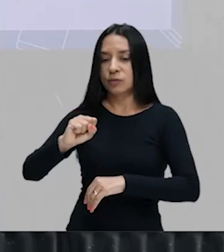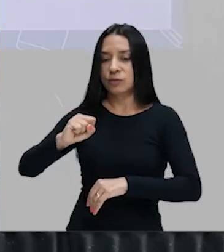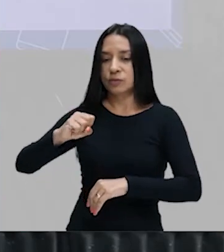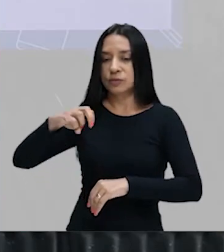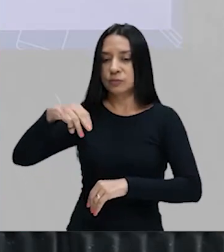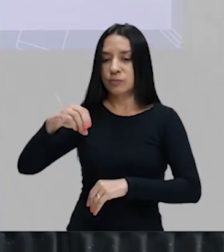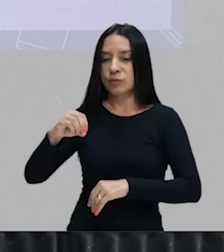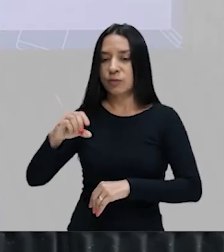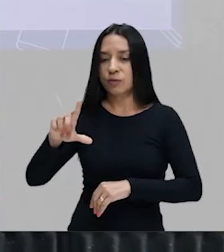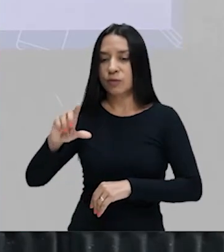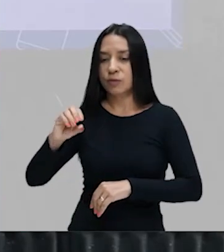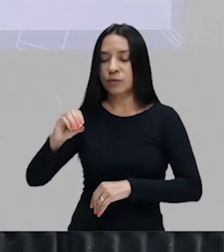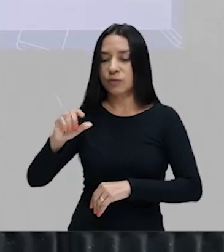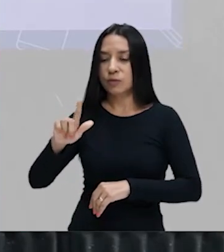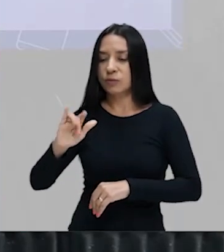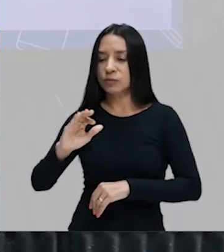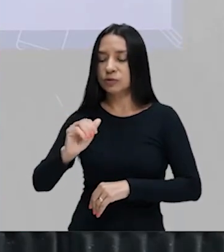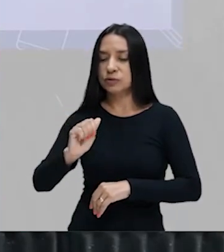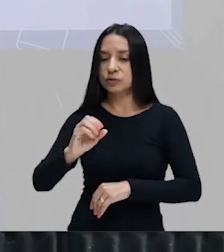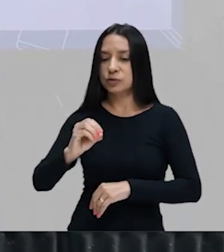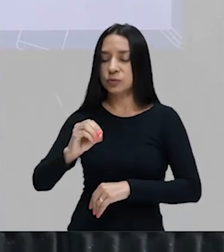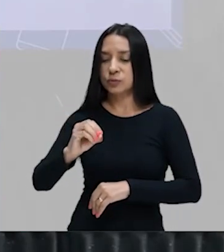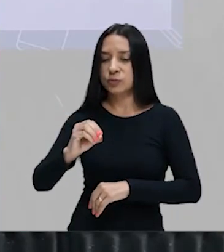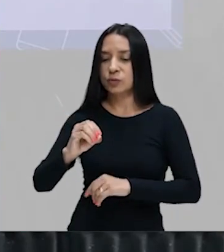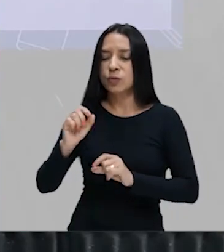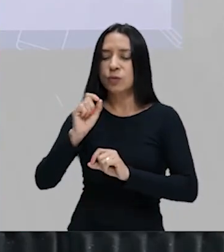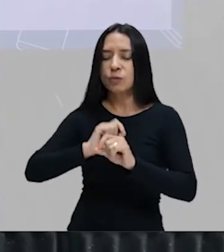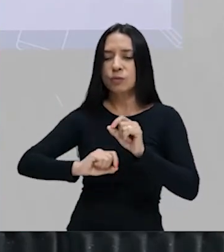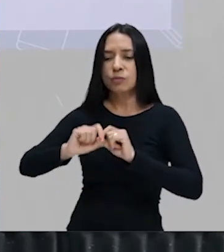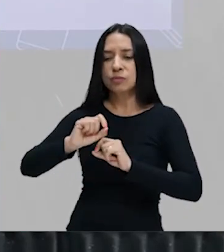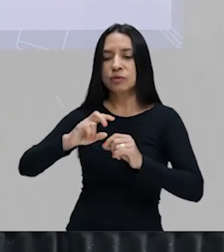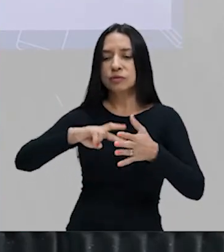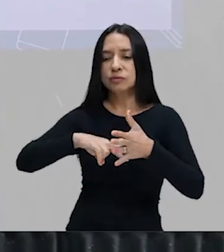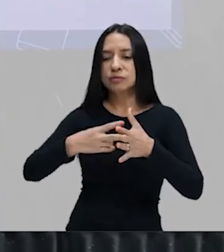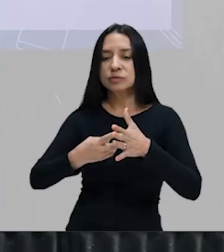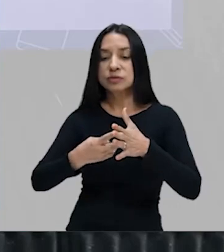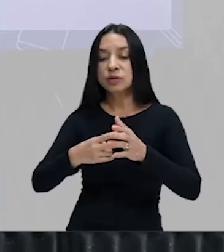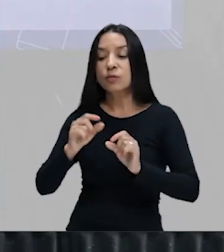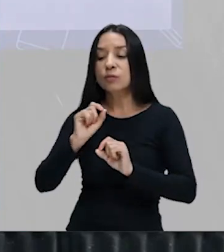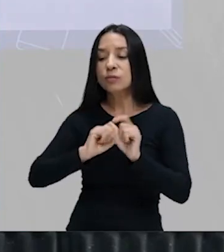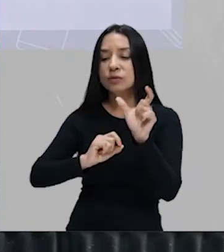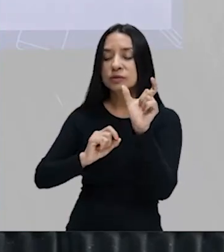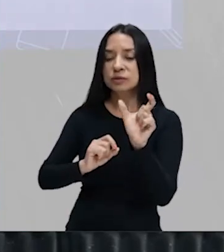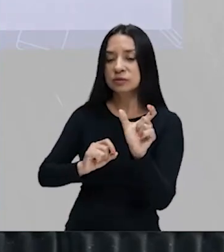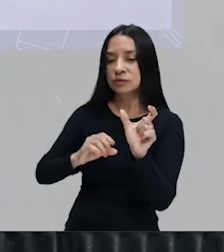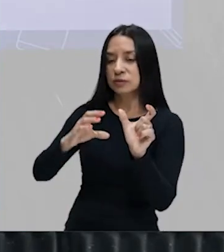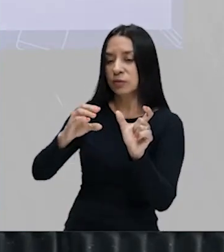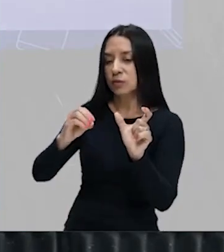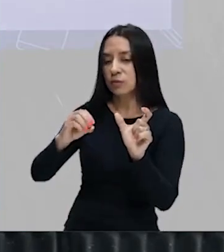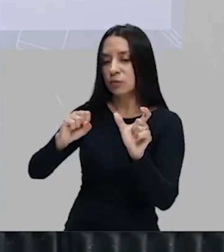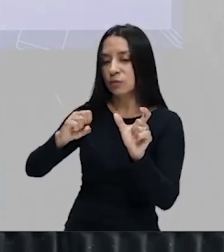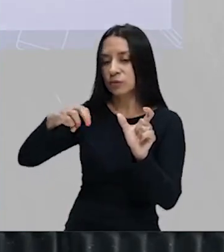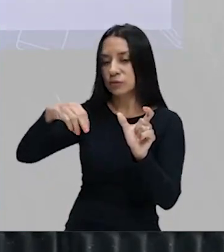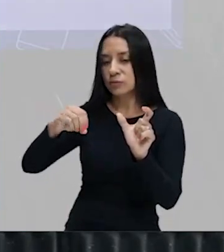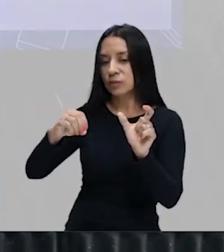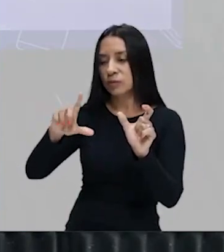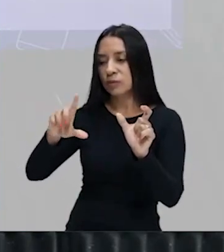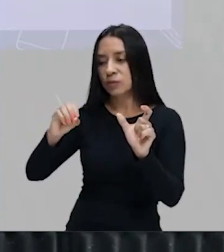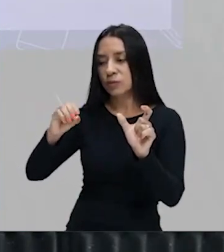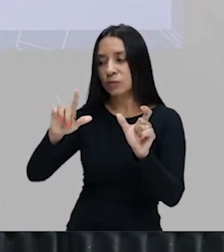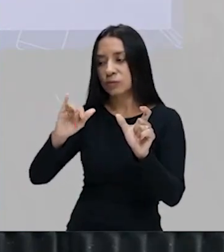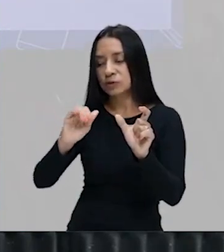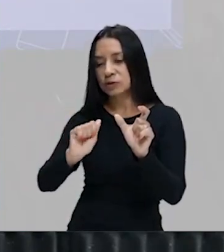cosmológico, correto? Período da cosmologia, certo? A cosmologia dos pré-socráticos. E num segundo